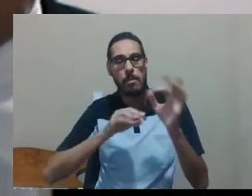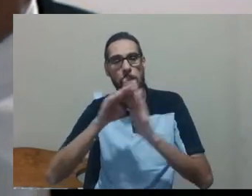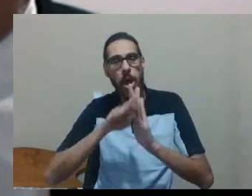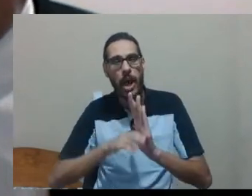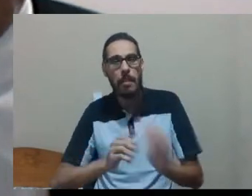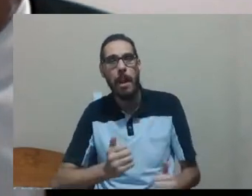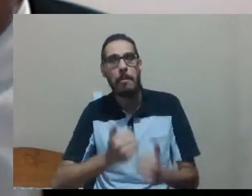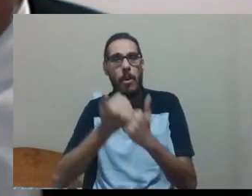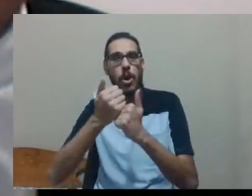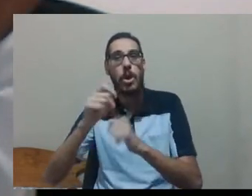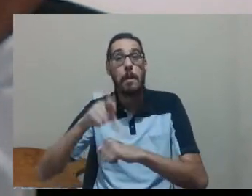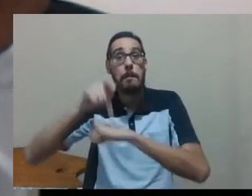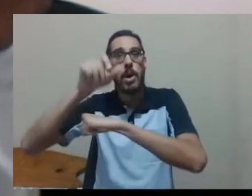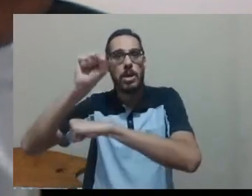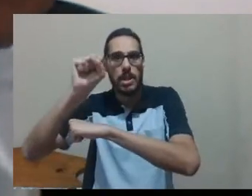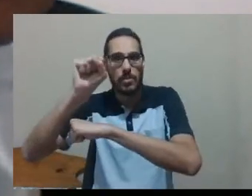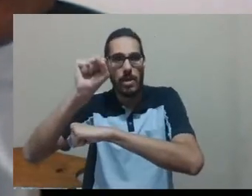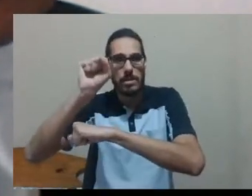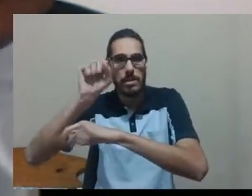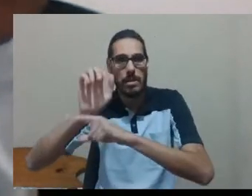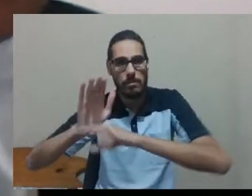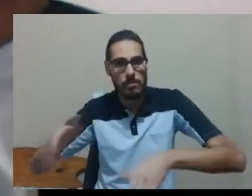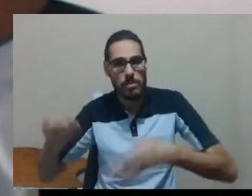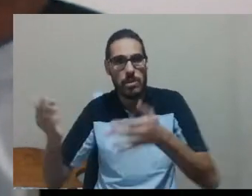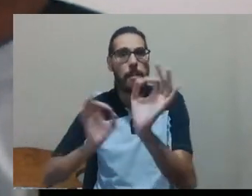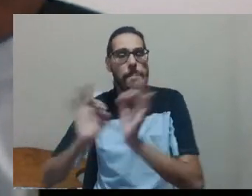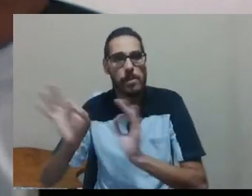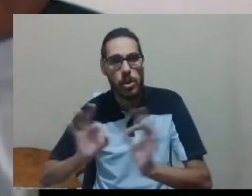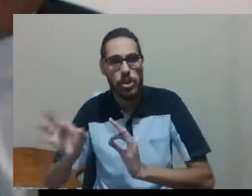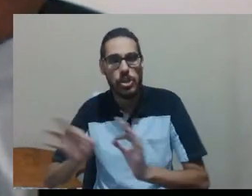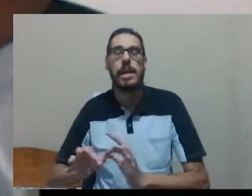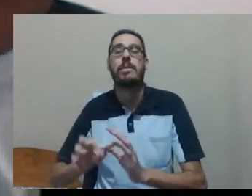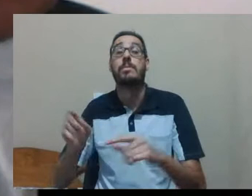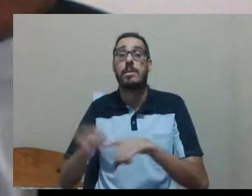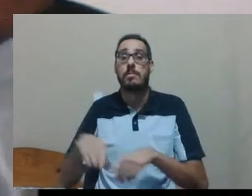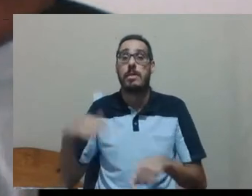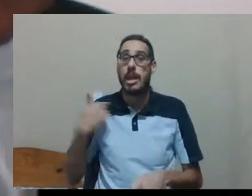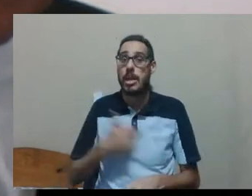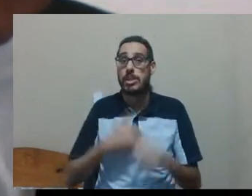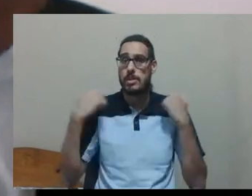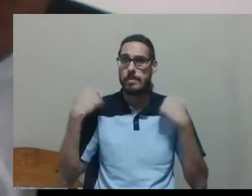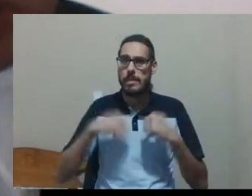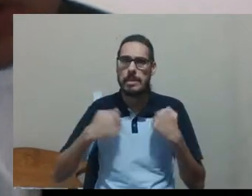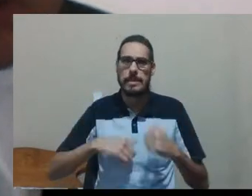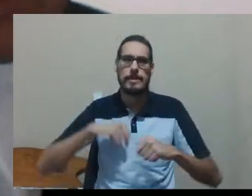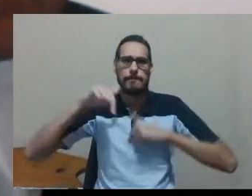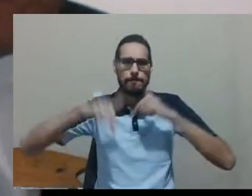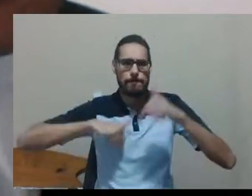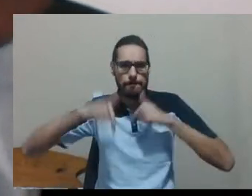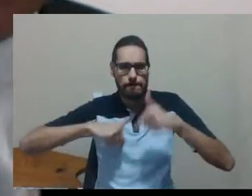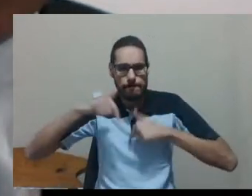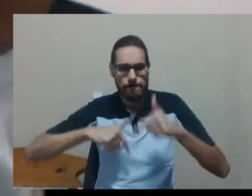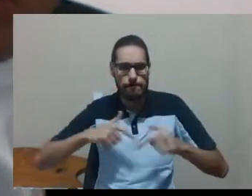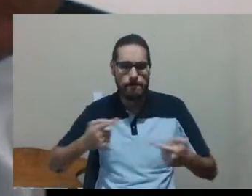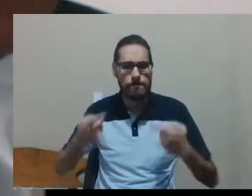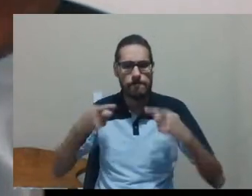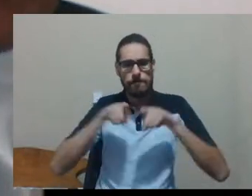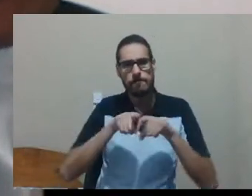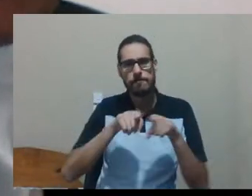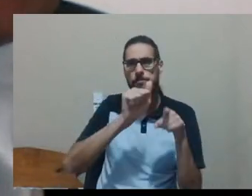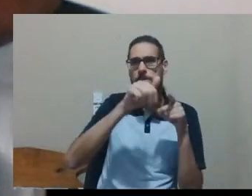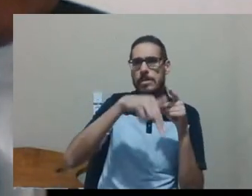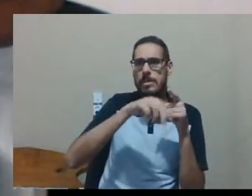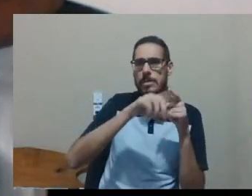de projetos. E também nós precisamos atuar fortemente junto com a Andifes, junto ao